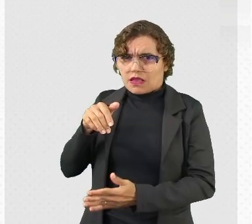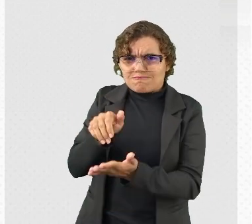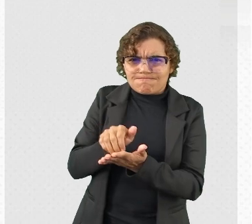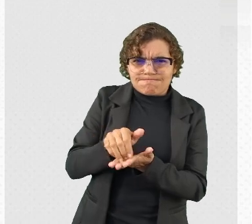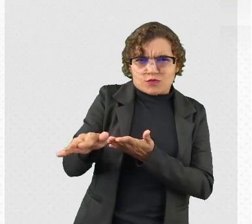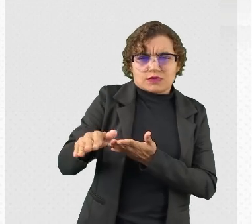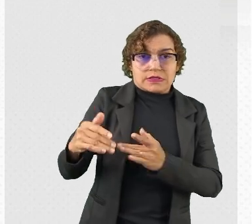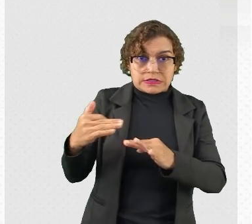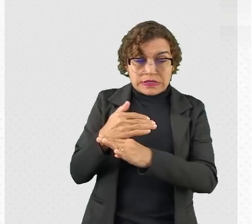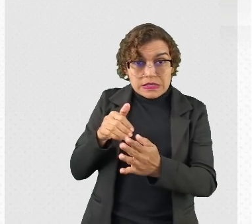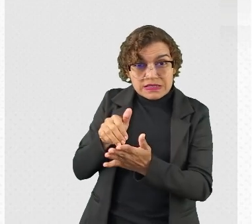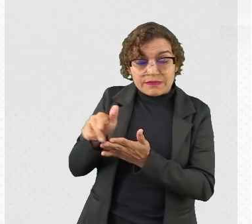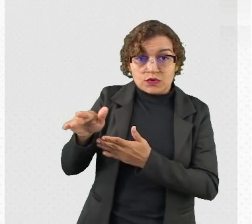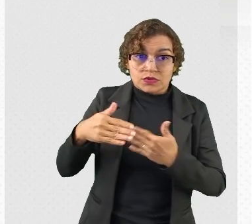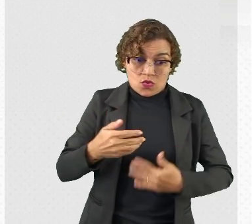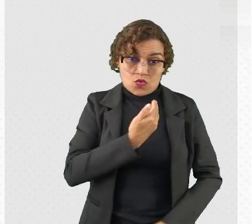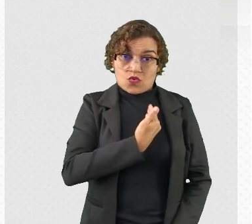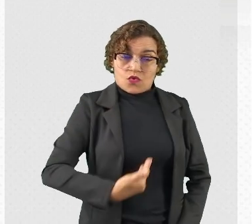o governo